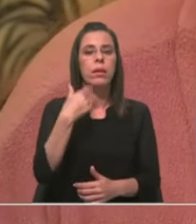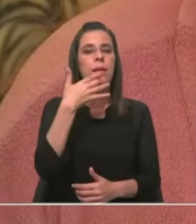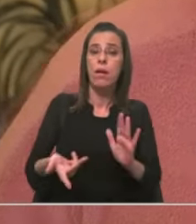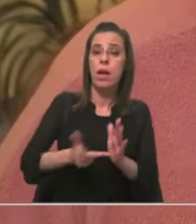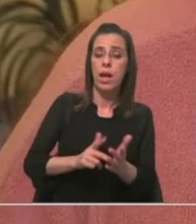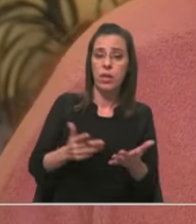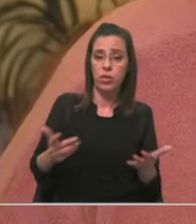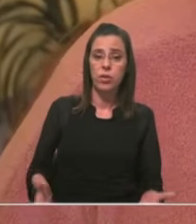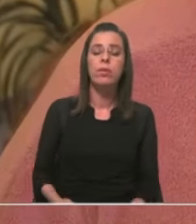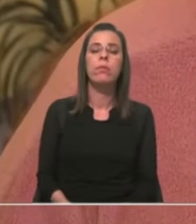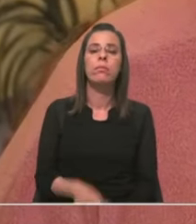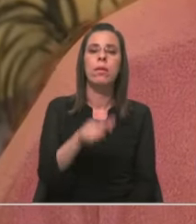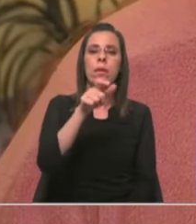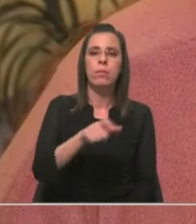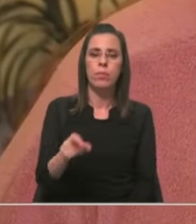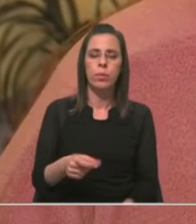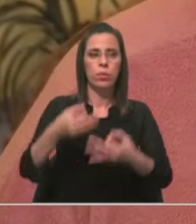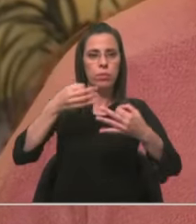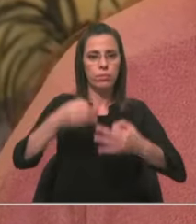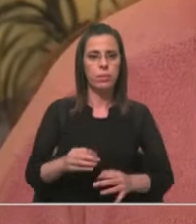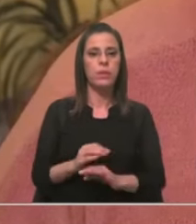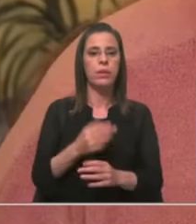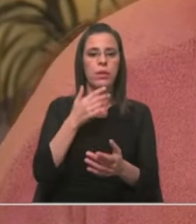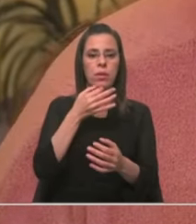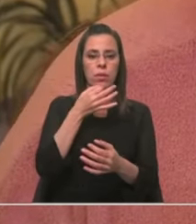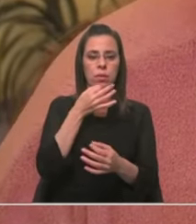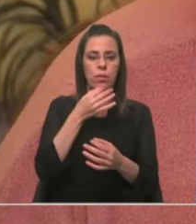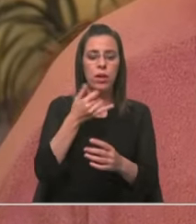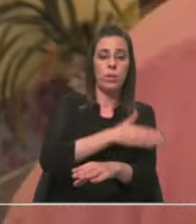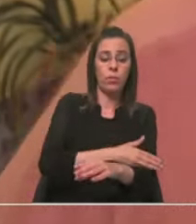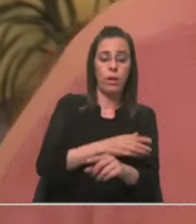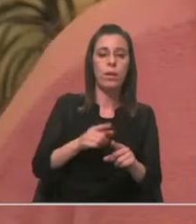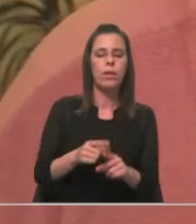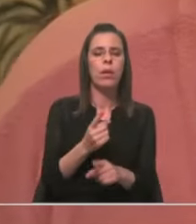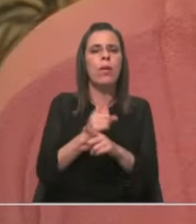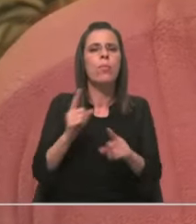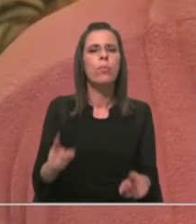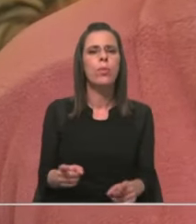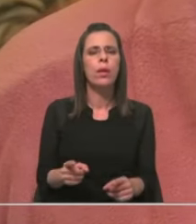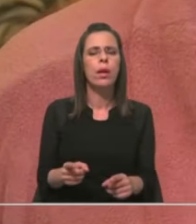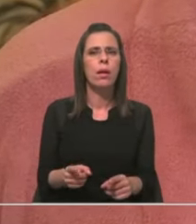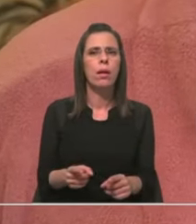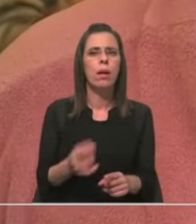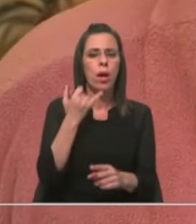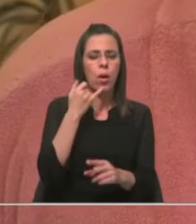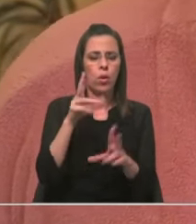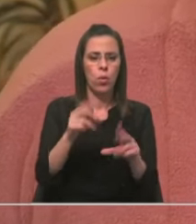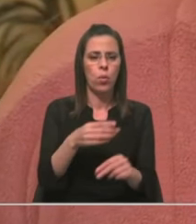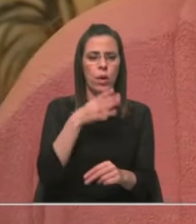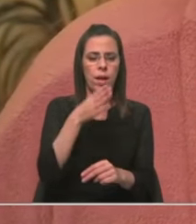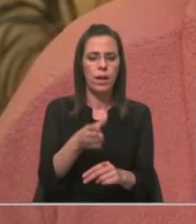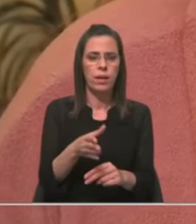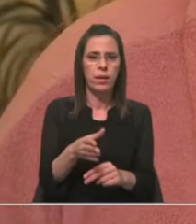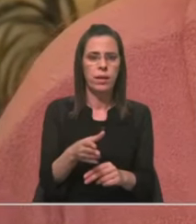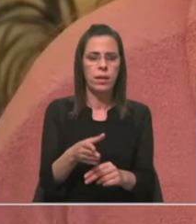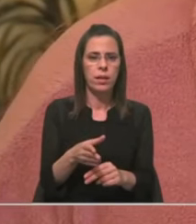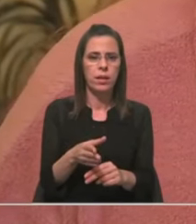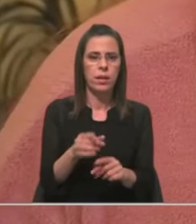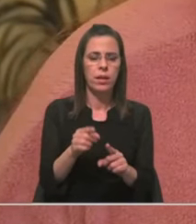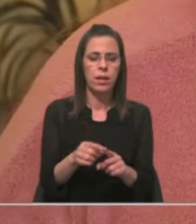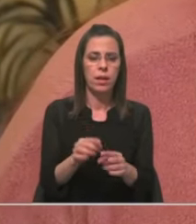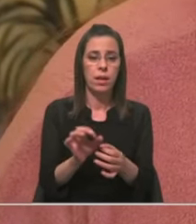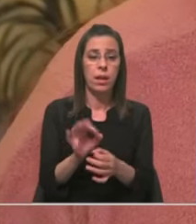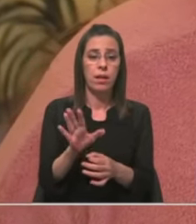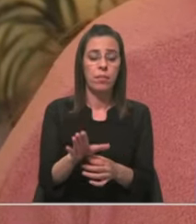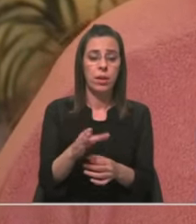cilidade são pessoas como deve ser Nós já nos falávamos pelo telefone porque é que ela mas ela o telefone nunca lhe falou e desta